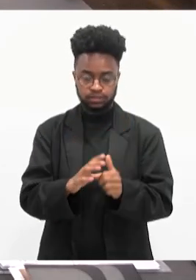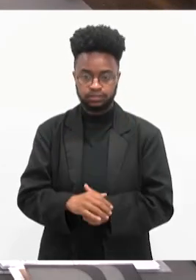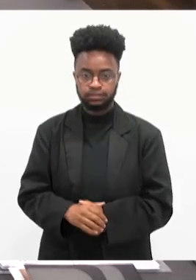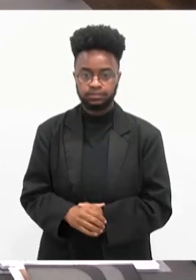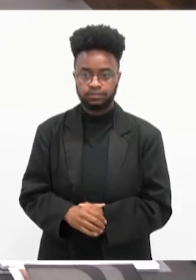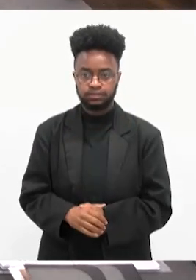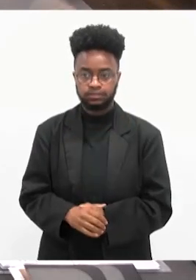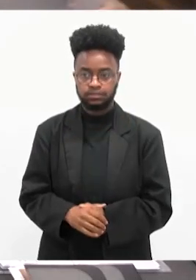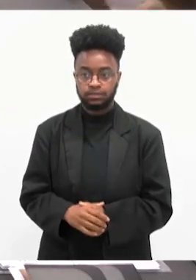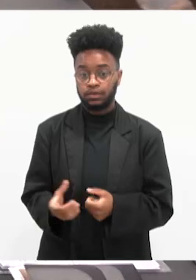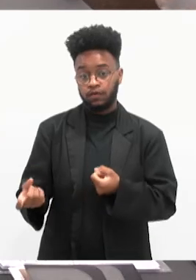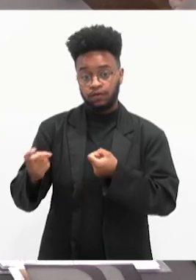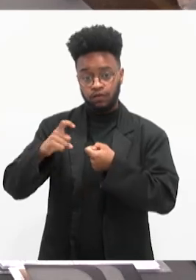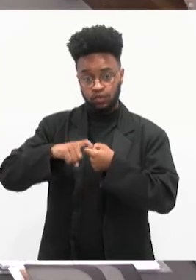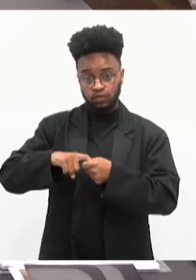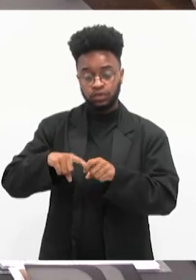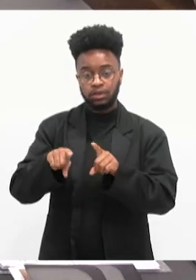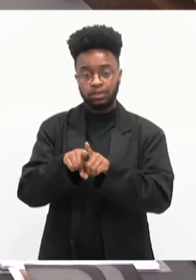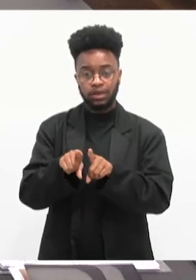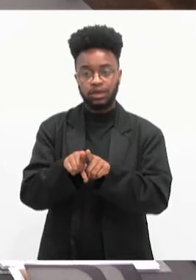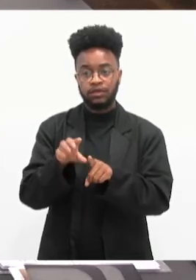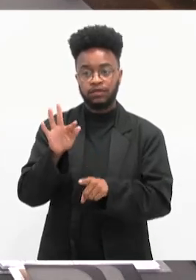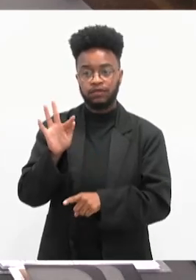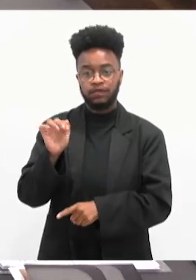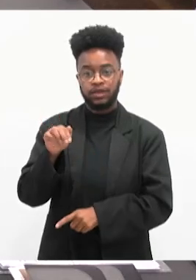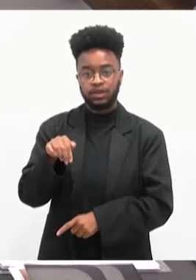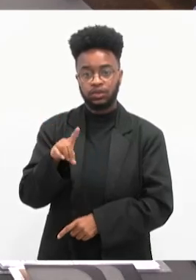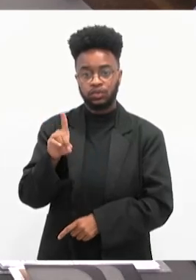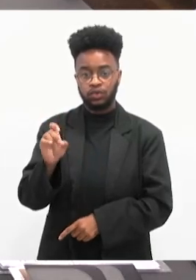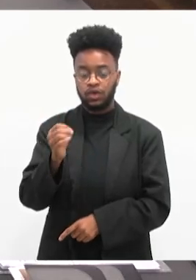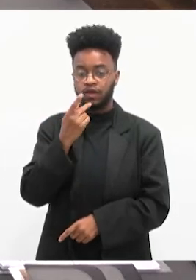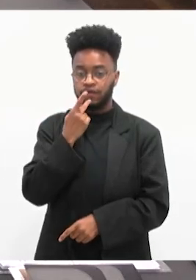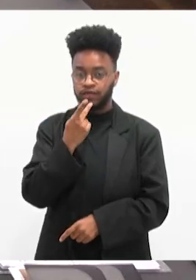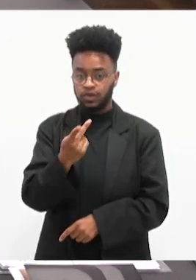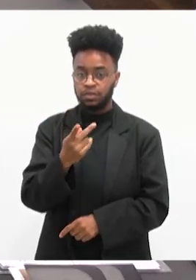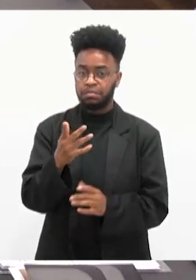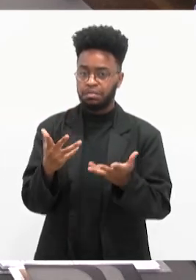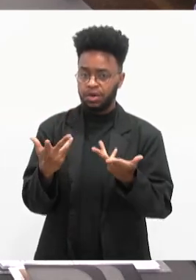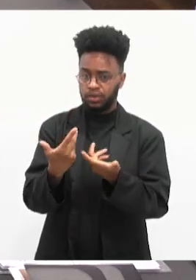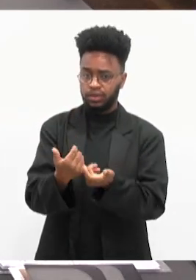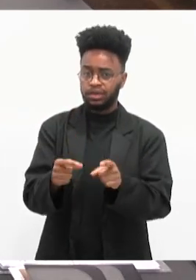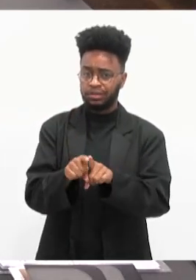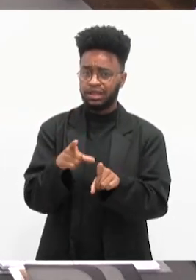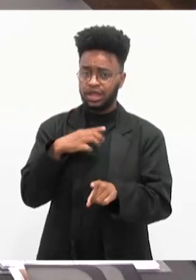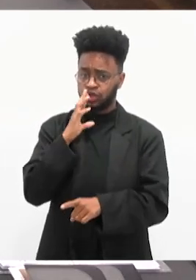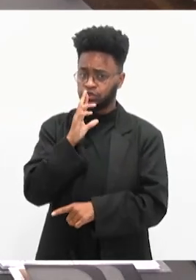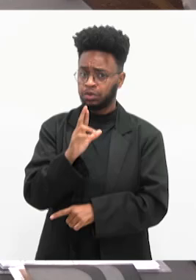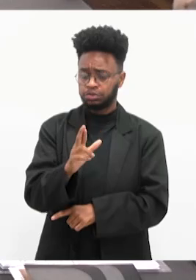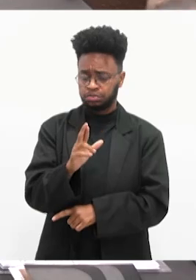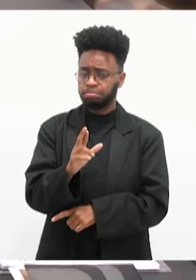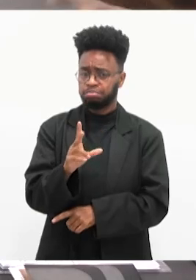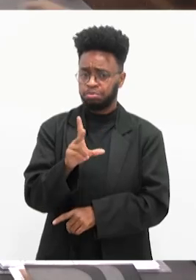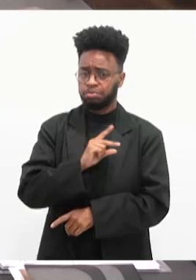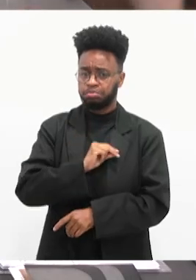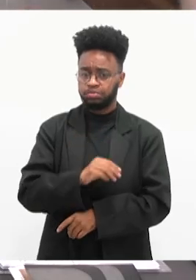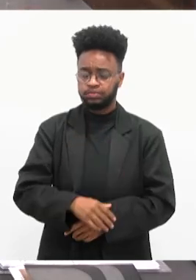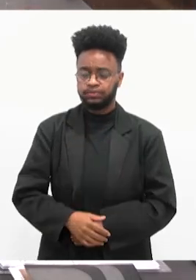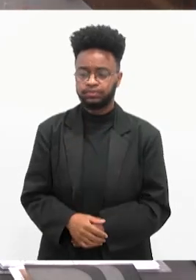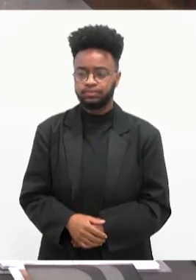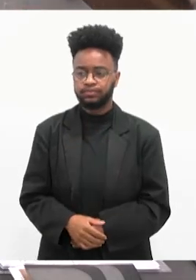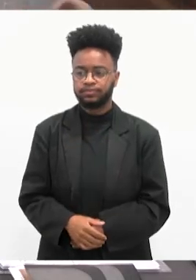voltou, como está dizendo aqui o nosso querido Fernando, assim, voltou a baixa diligência, isso já é maravilhoso, e com resposta. Isso é melhor ainda, né?